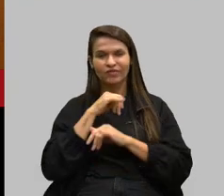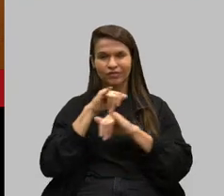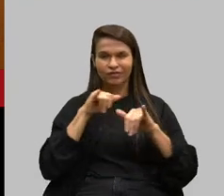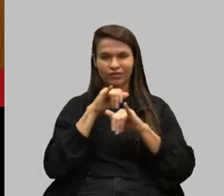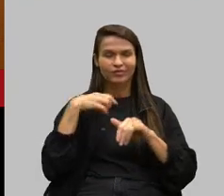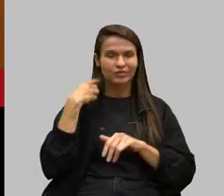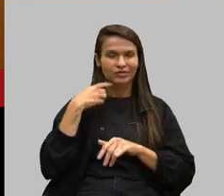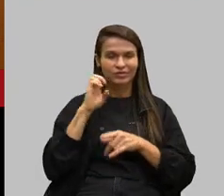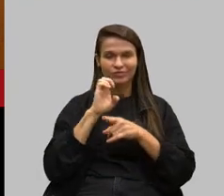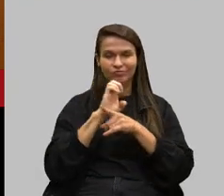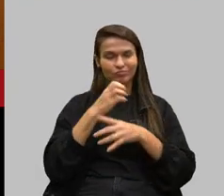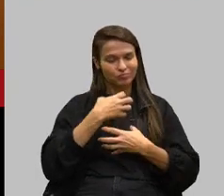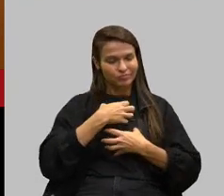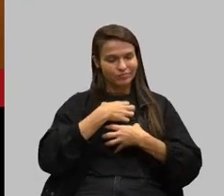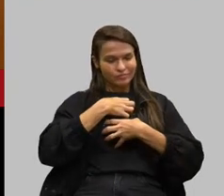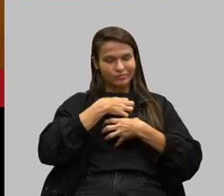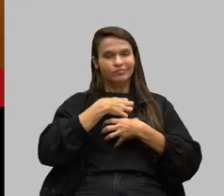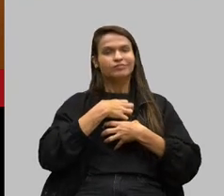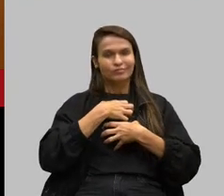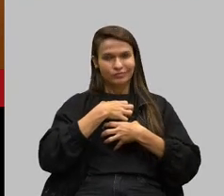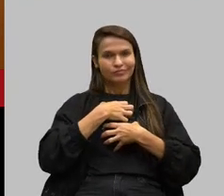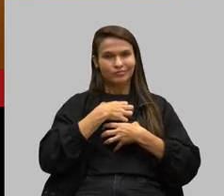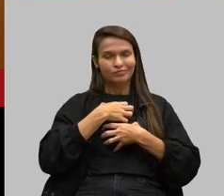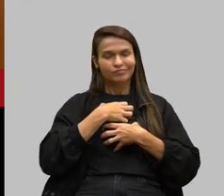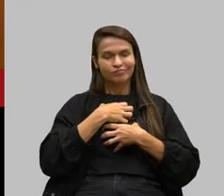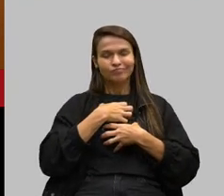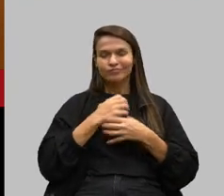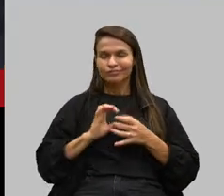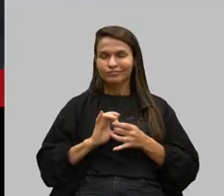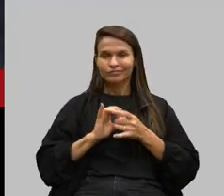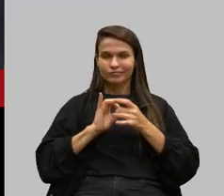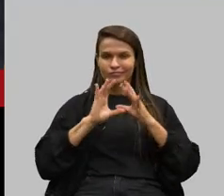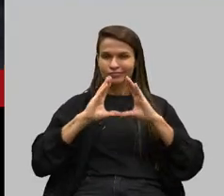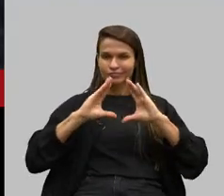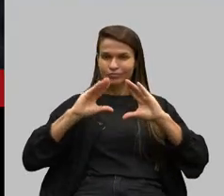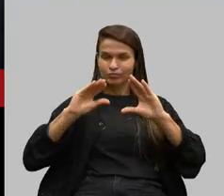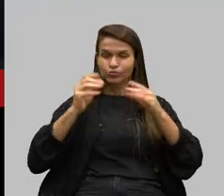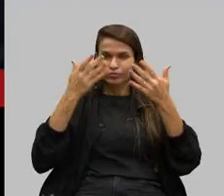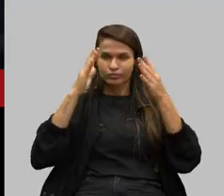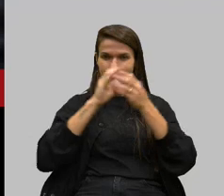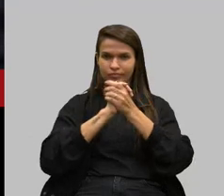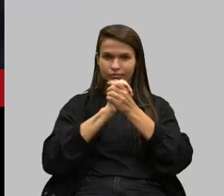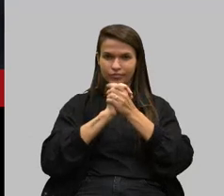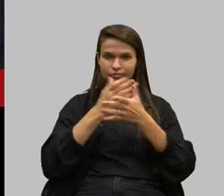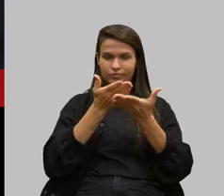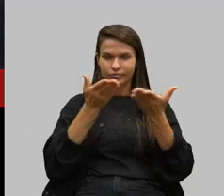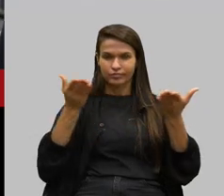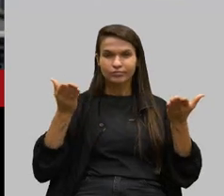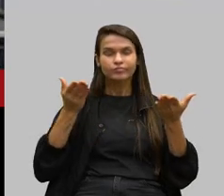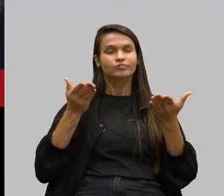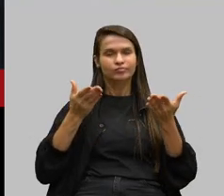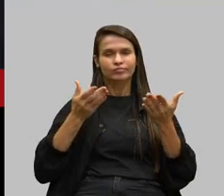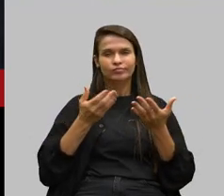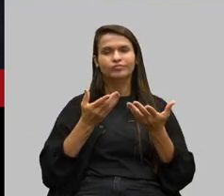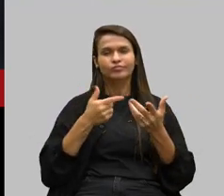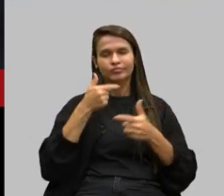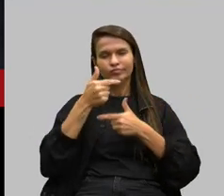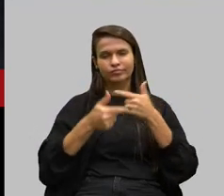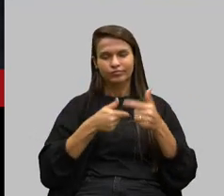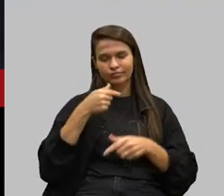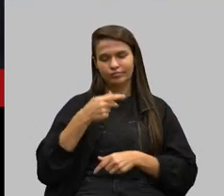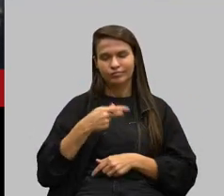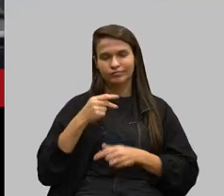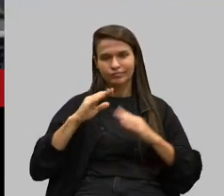senti e me sinto extremamente à vontade e parabenizo vossas excelências pelos pelo trabalho que essa casa vem